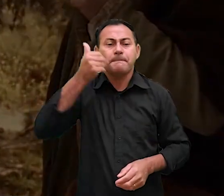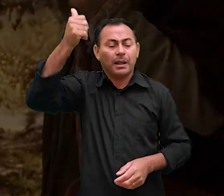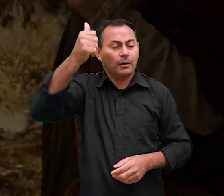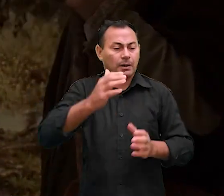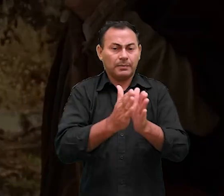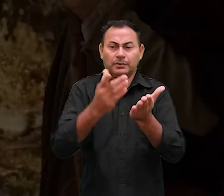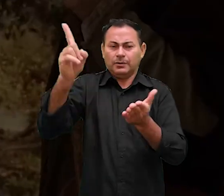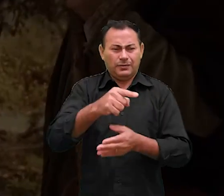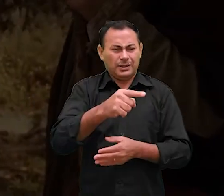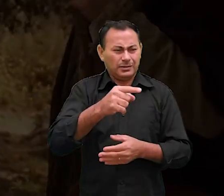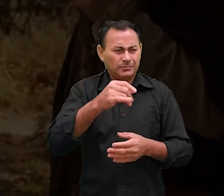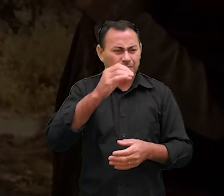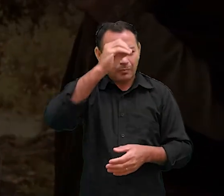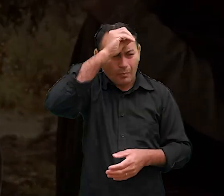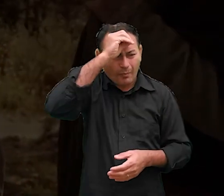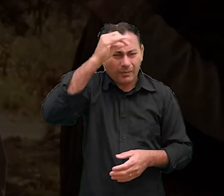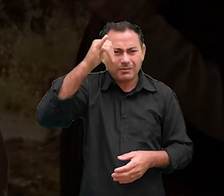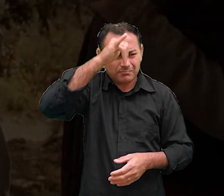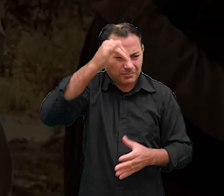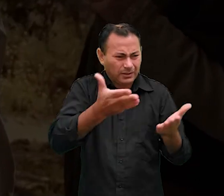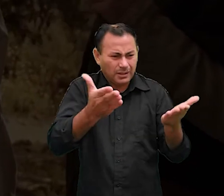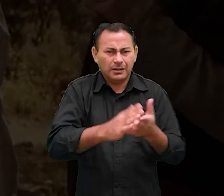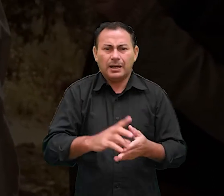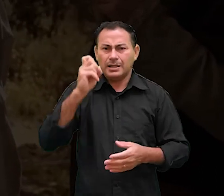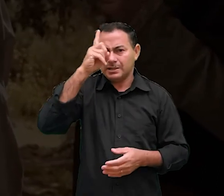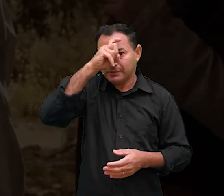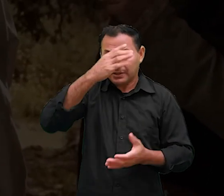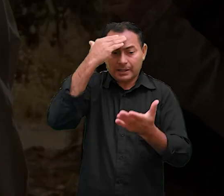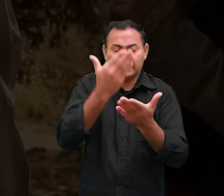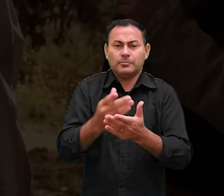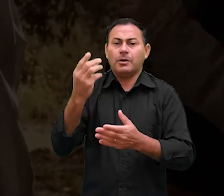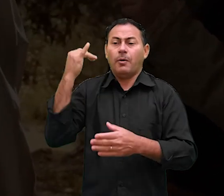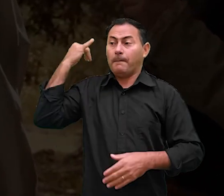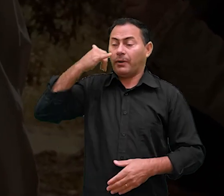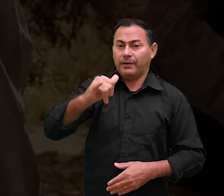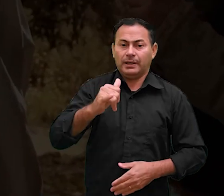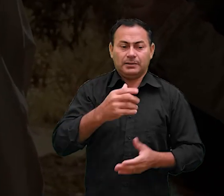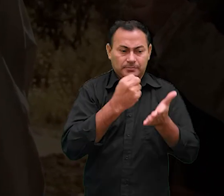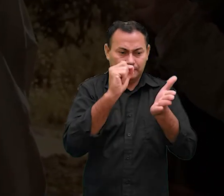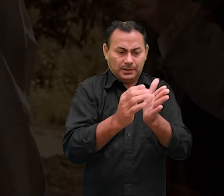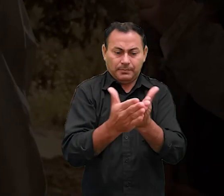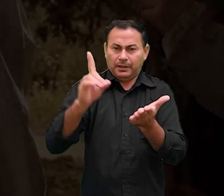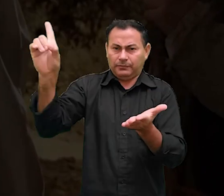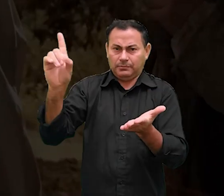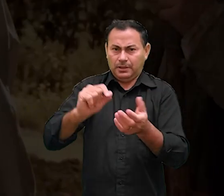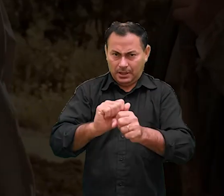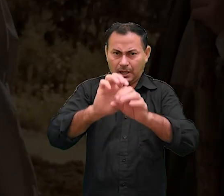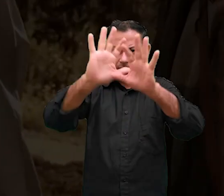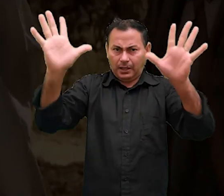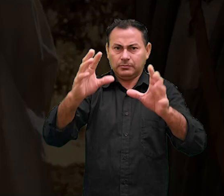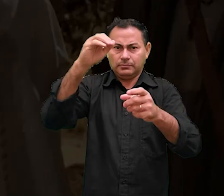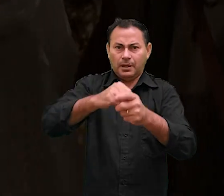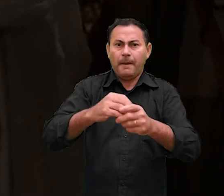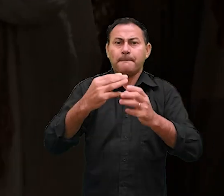Ele diz: vocês são tolos. Acham tão difícil acreditar no que os profetas escreveram nas Escrituras? Não foi